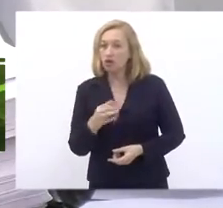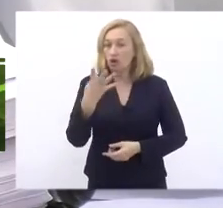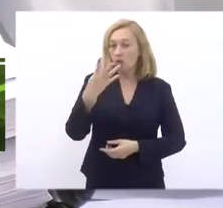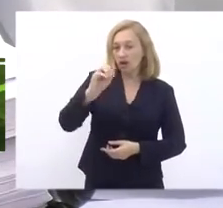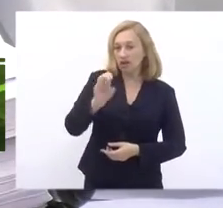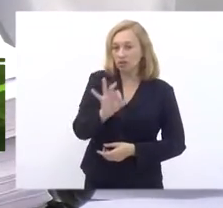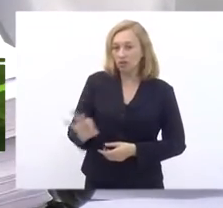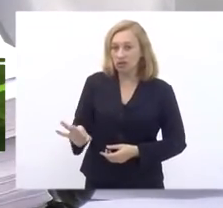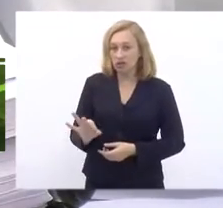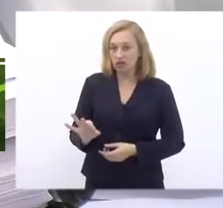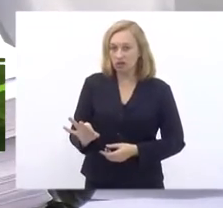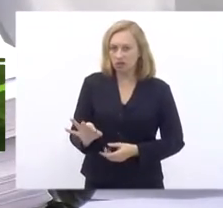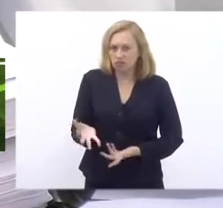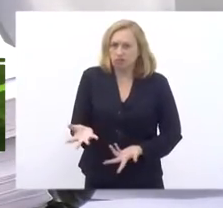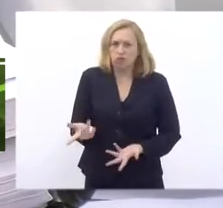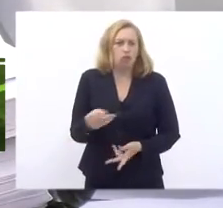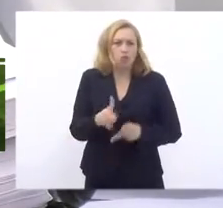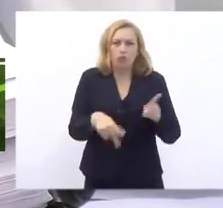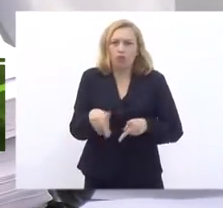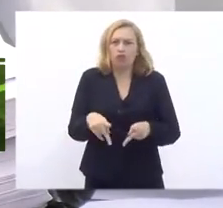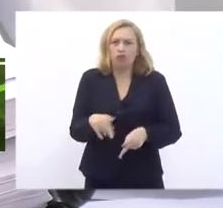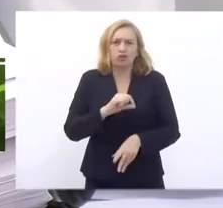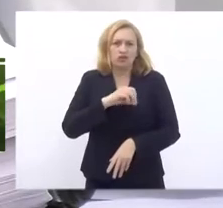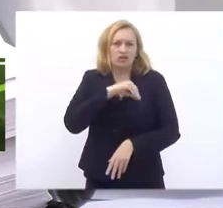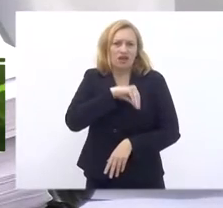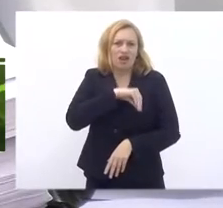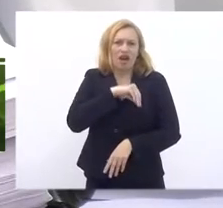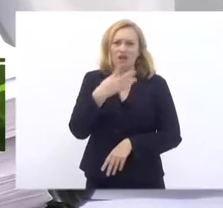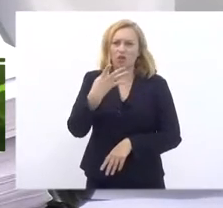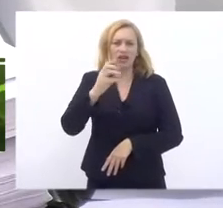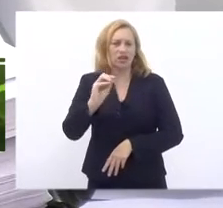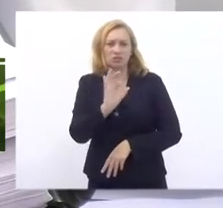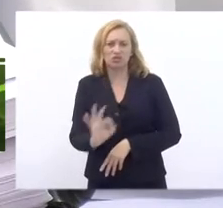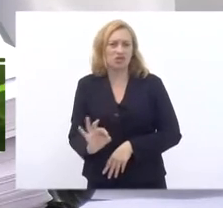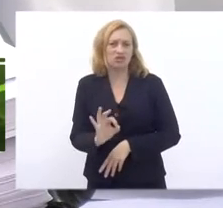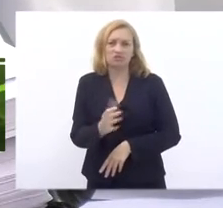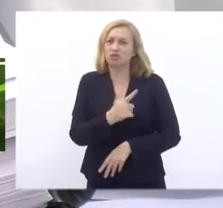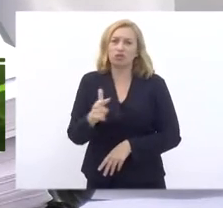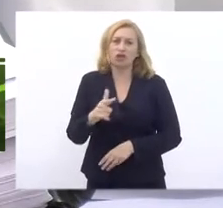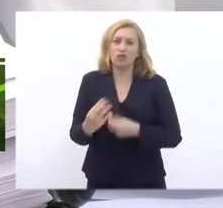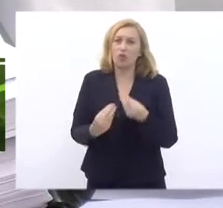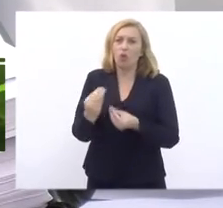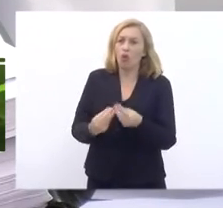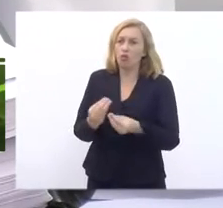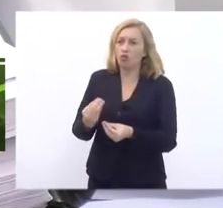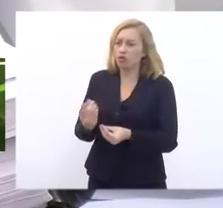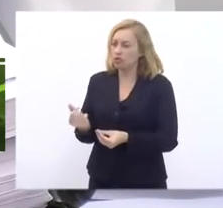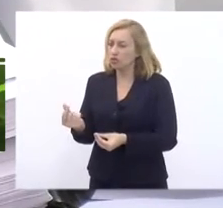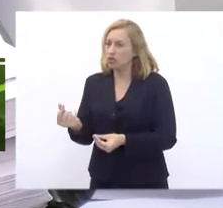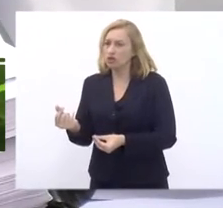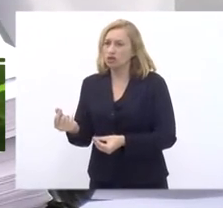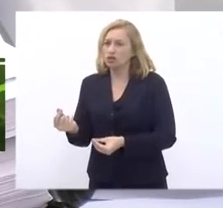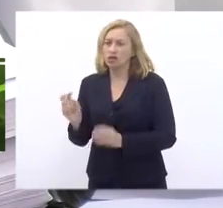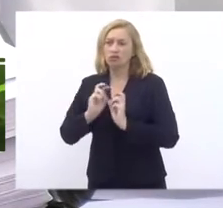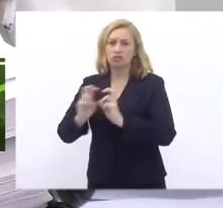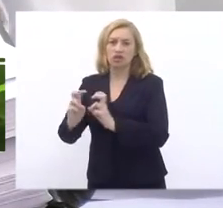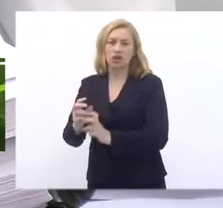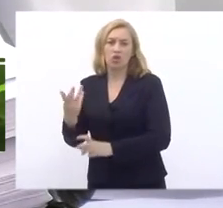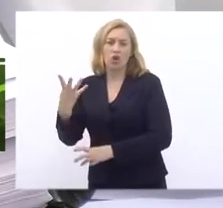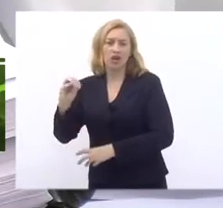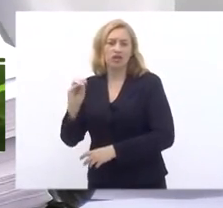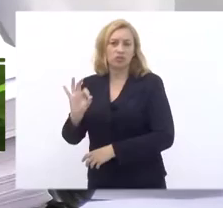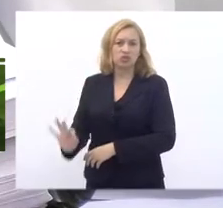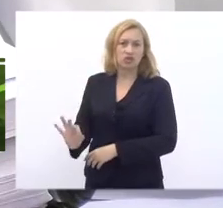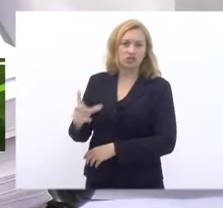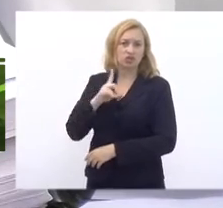aumento de 40%. Então é impossível você dar um valor de aumento no valor da tarifa de 40%. E levando em conta também de tudo